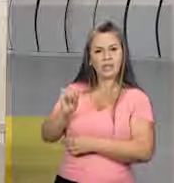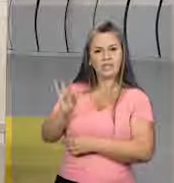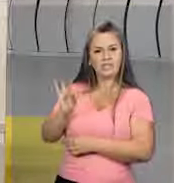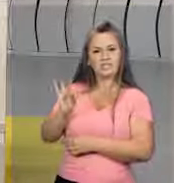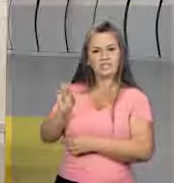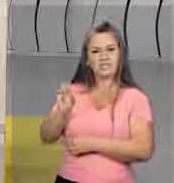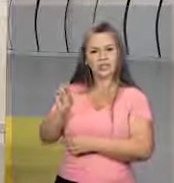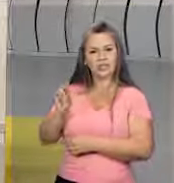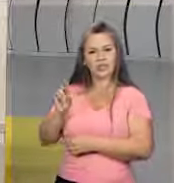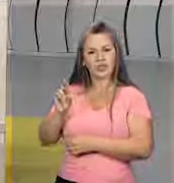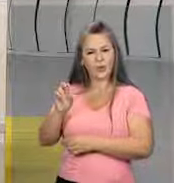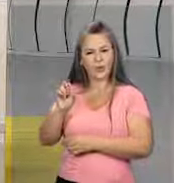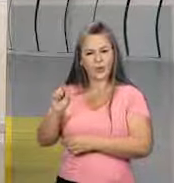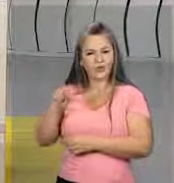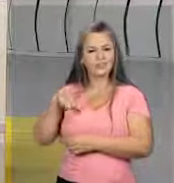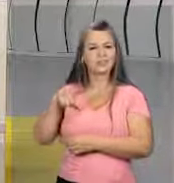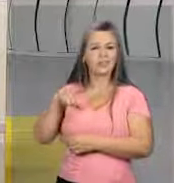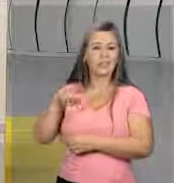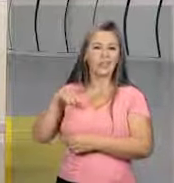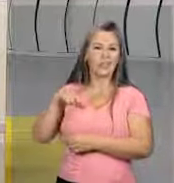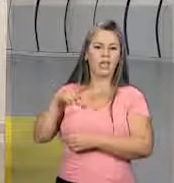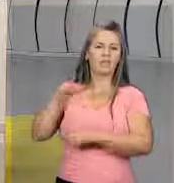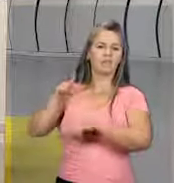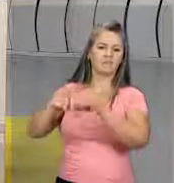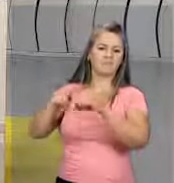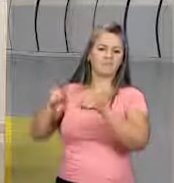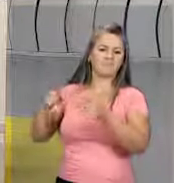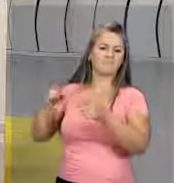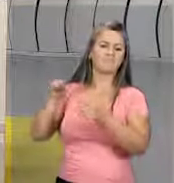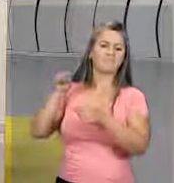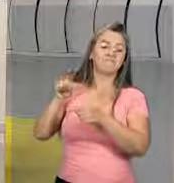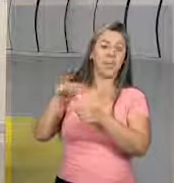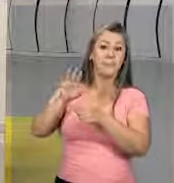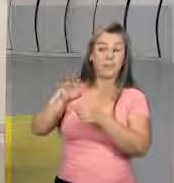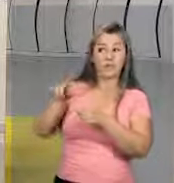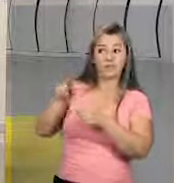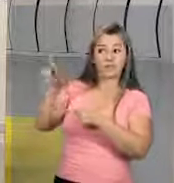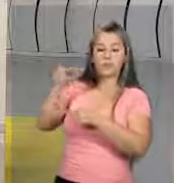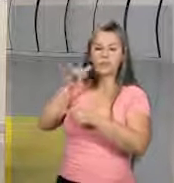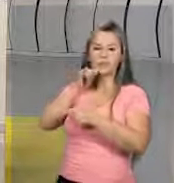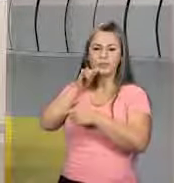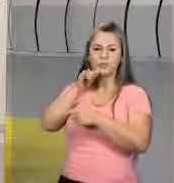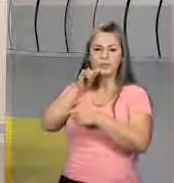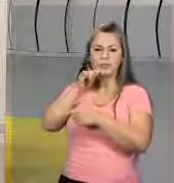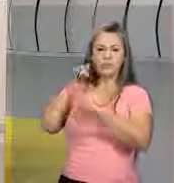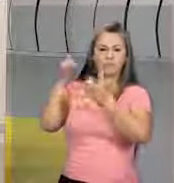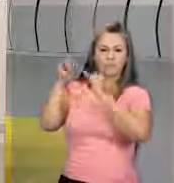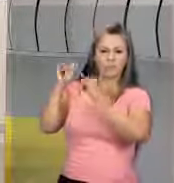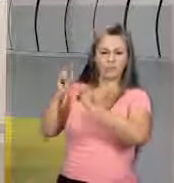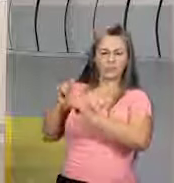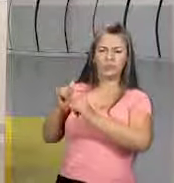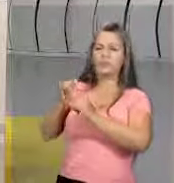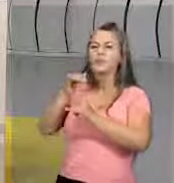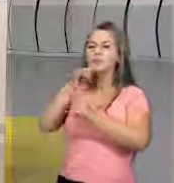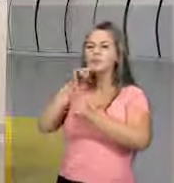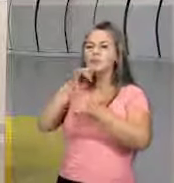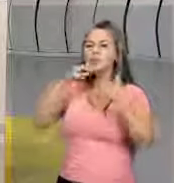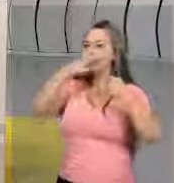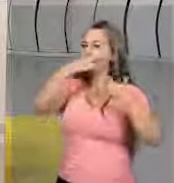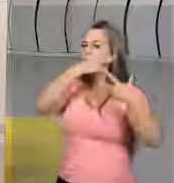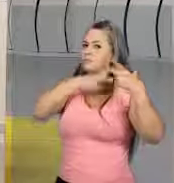efeito Joule. Porém, nos outros equipamentos, esse efeito Joule vai ser energia dissipada. Lá no